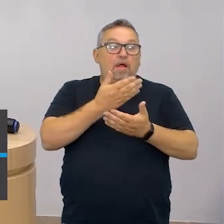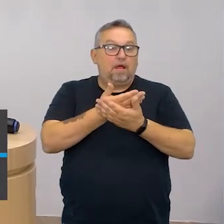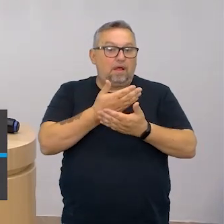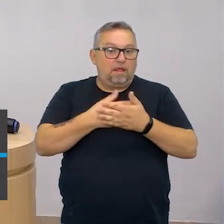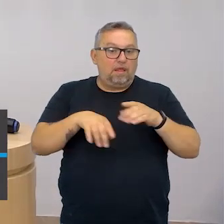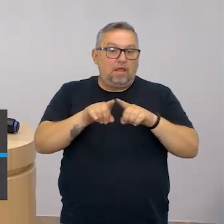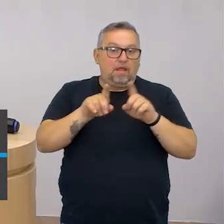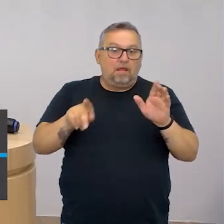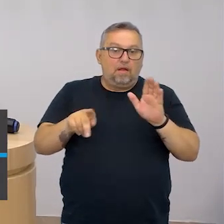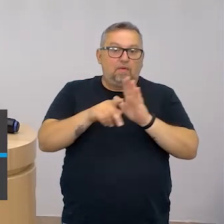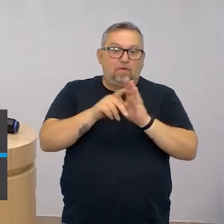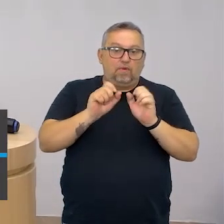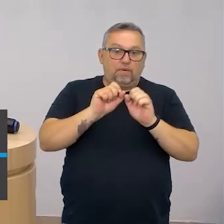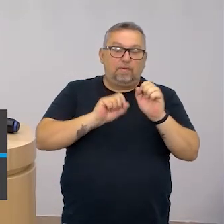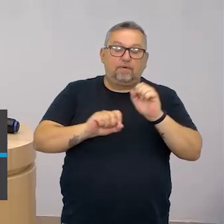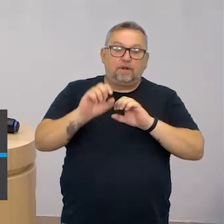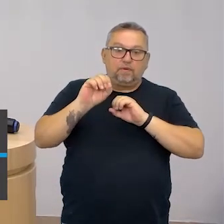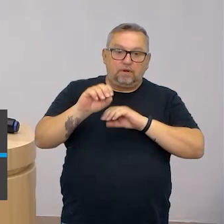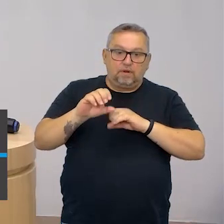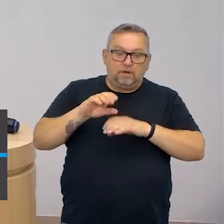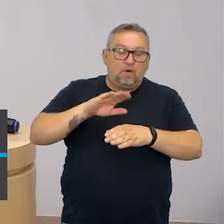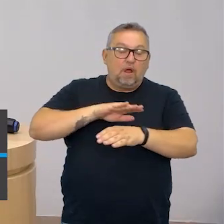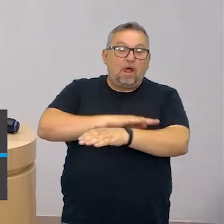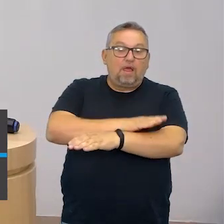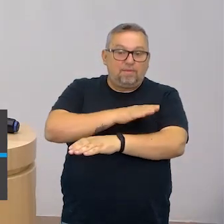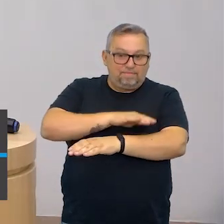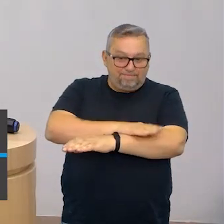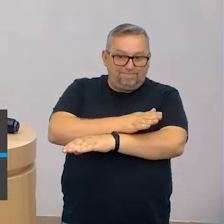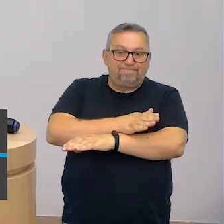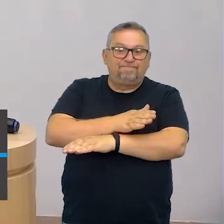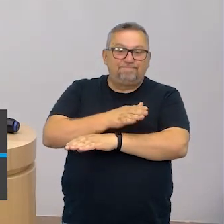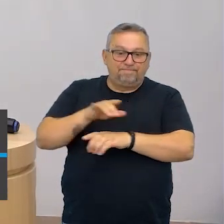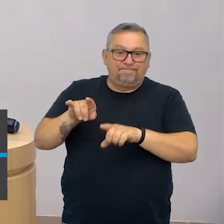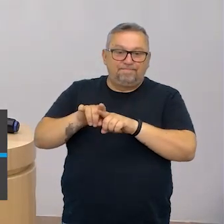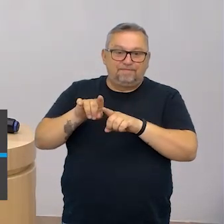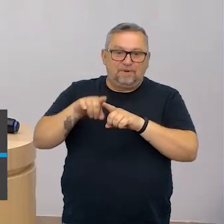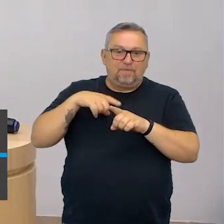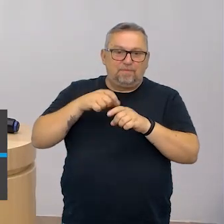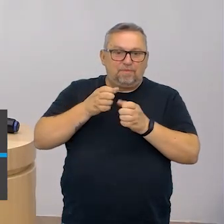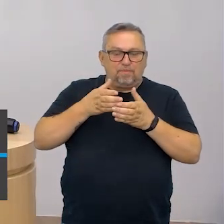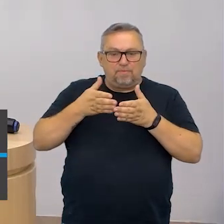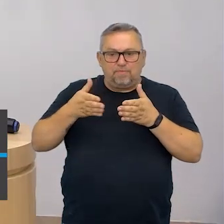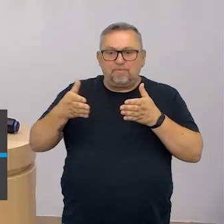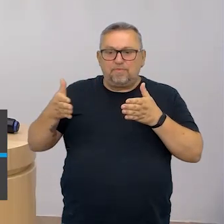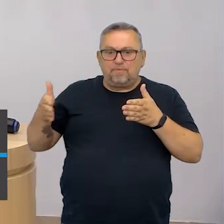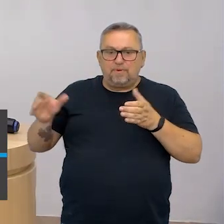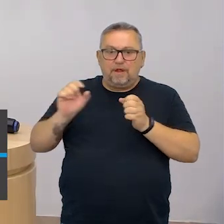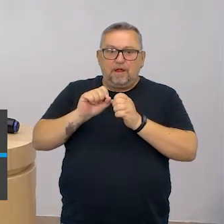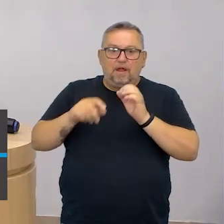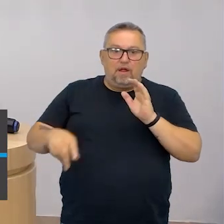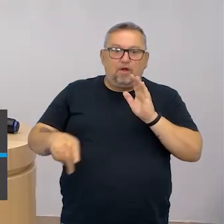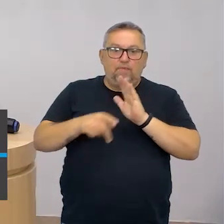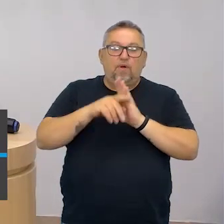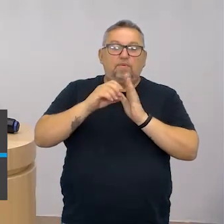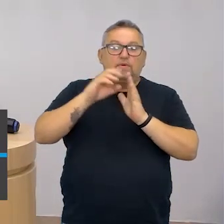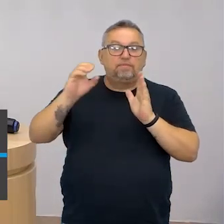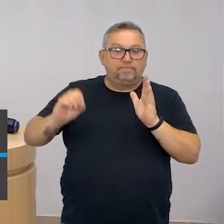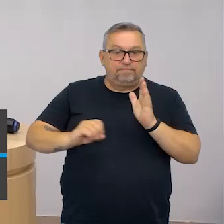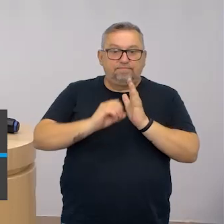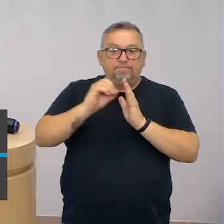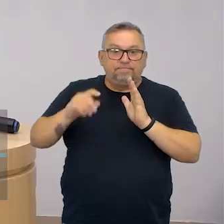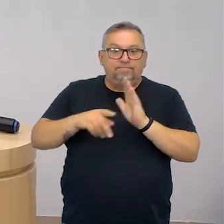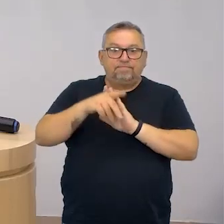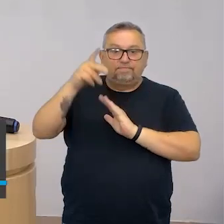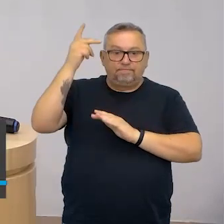faz parte da educação antirracista, que é uma trilha que tem a colaboração do Centro de Mídias de